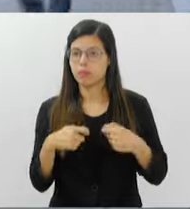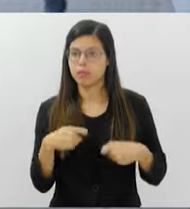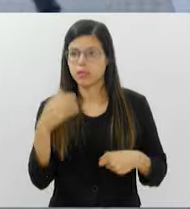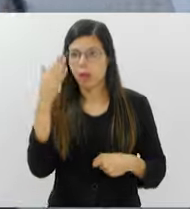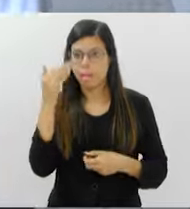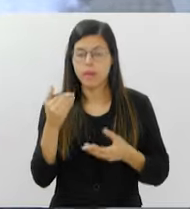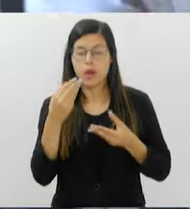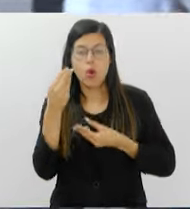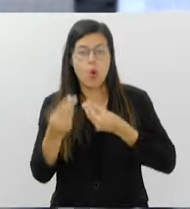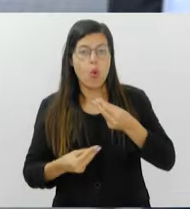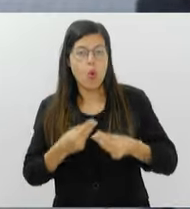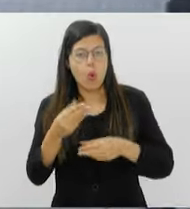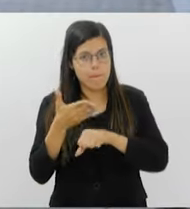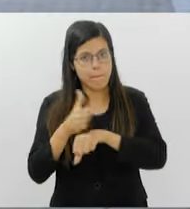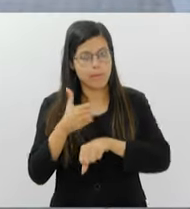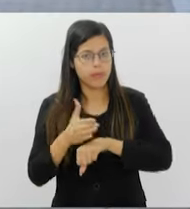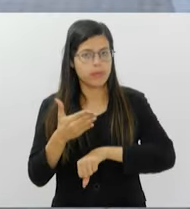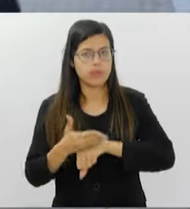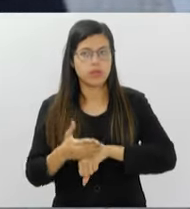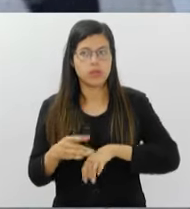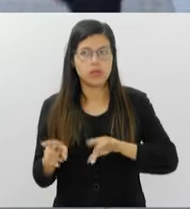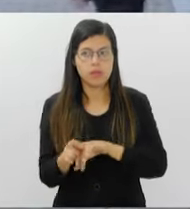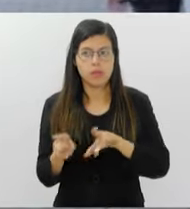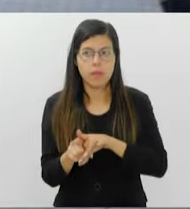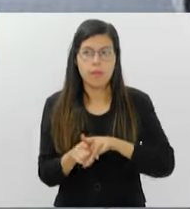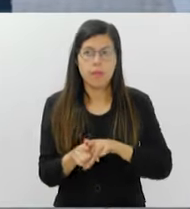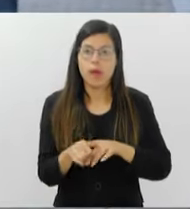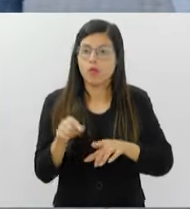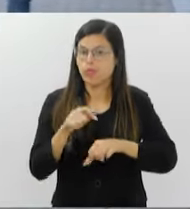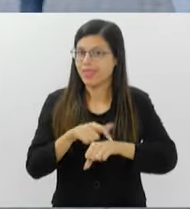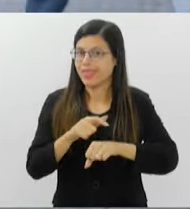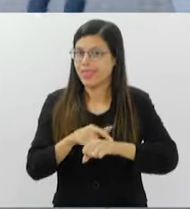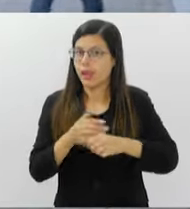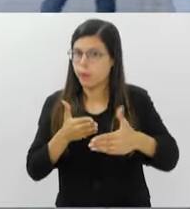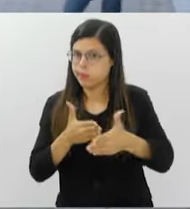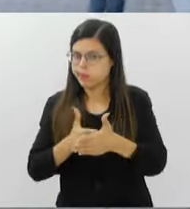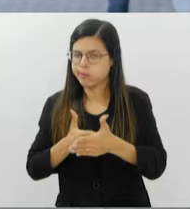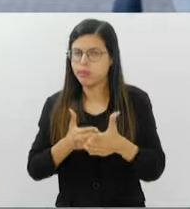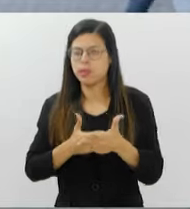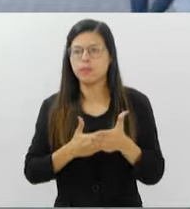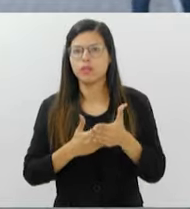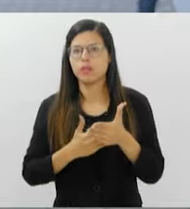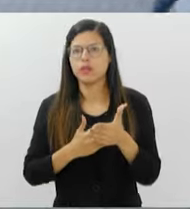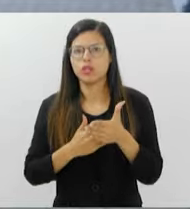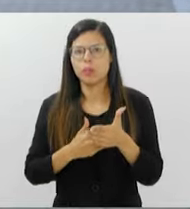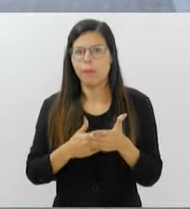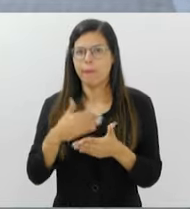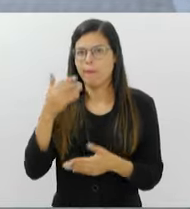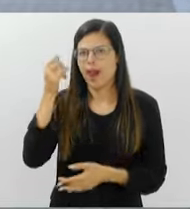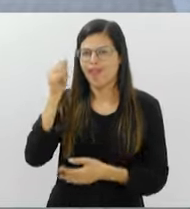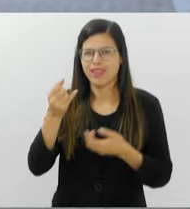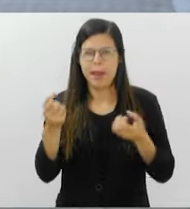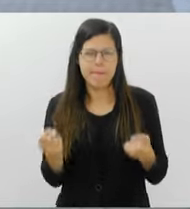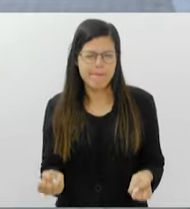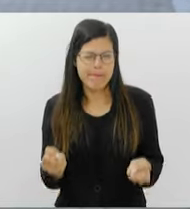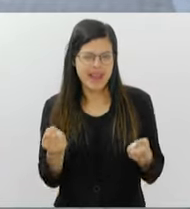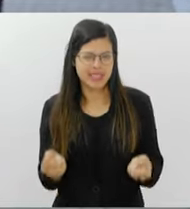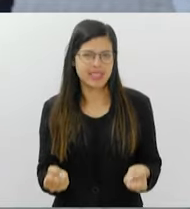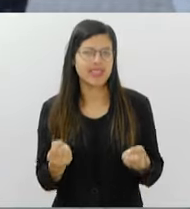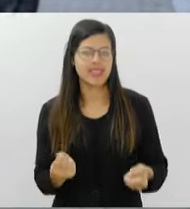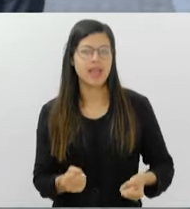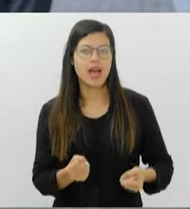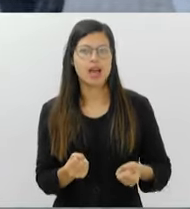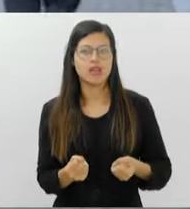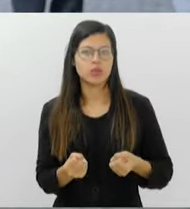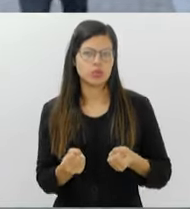de praticar e também o valor máximo, né, o tempo máximo da prática de exercício, para não ser um exercício pesado também e acabar agravando